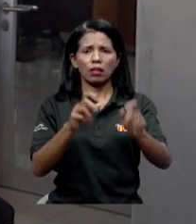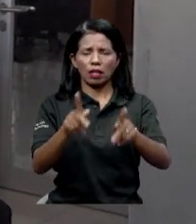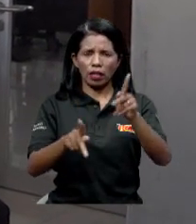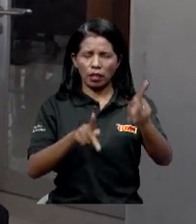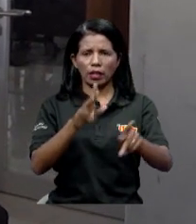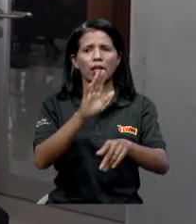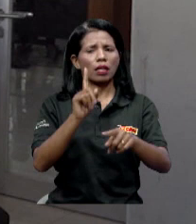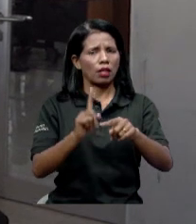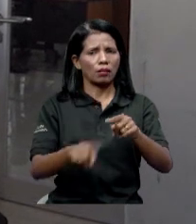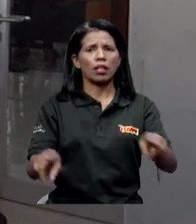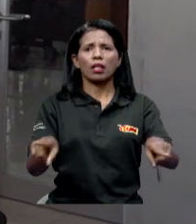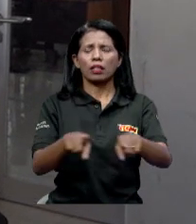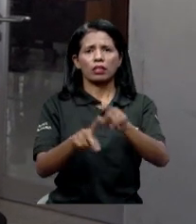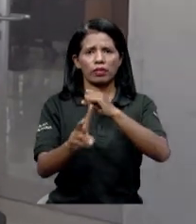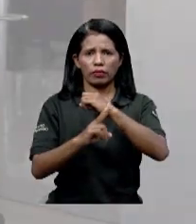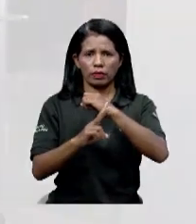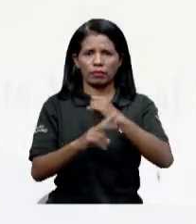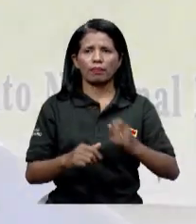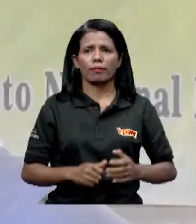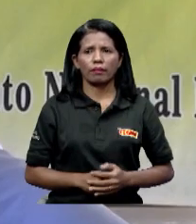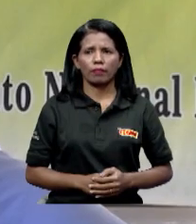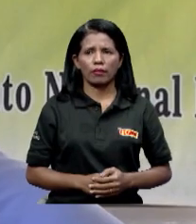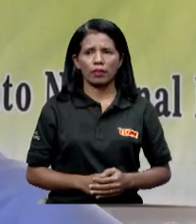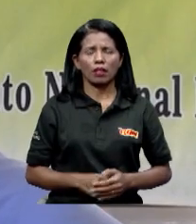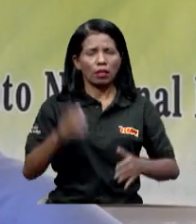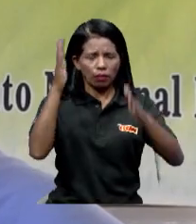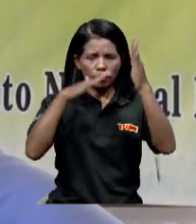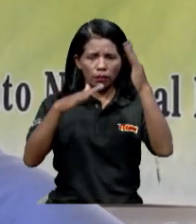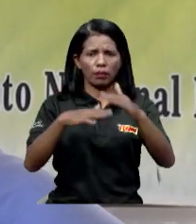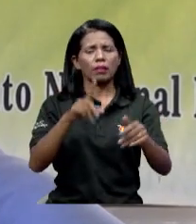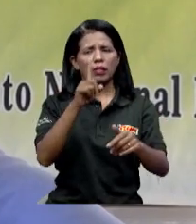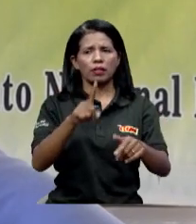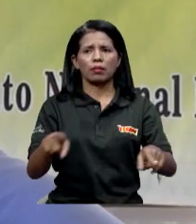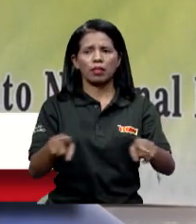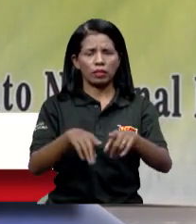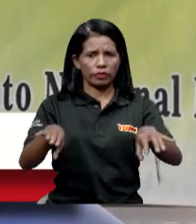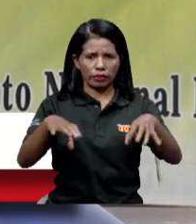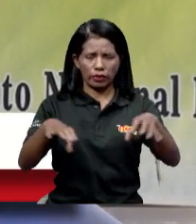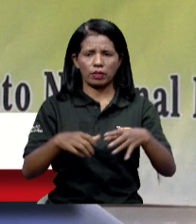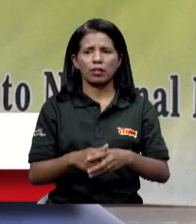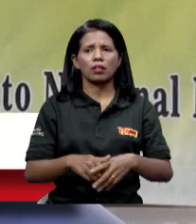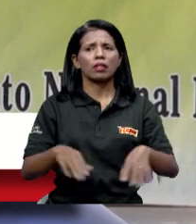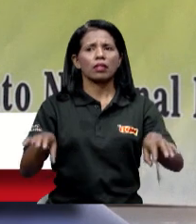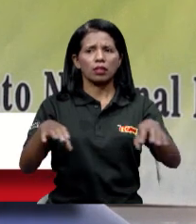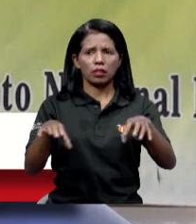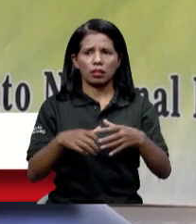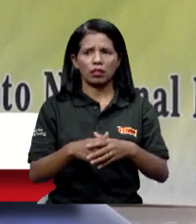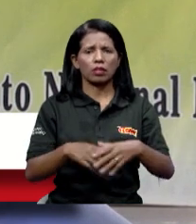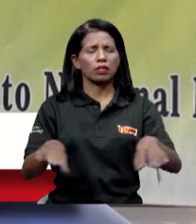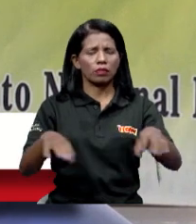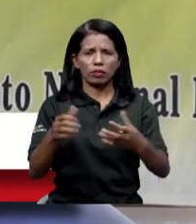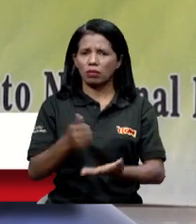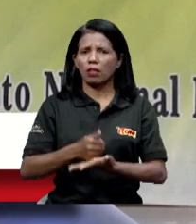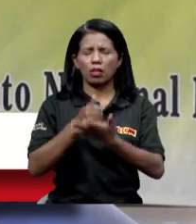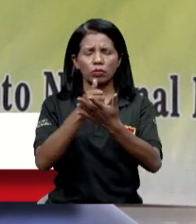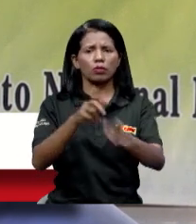Cira labela sai vítima. Há mais problema aí da Macané. Sistema, né? Sistema de sistema de atendimento,